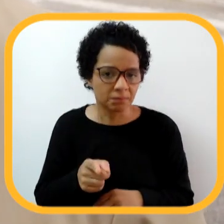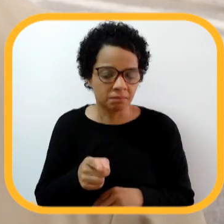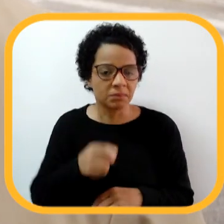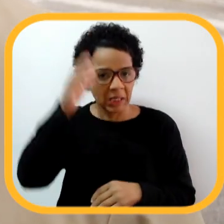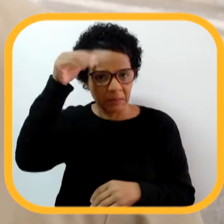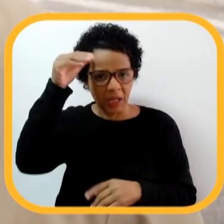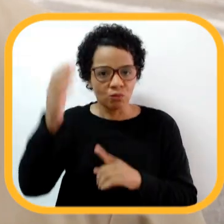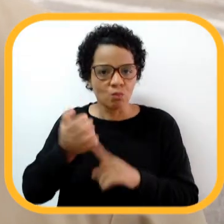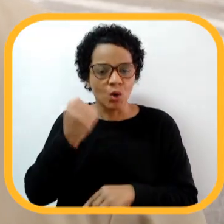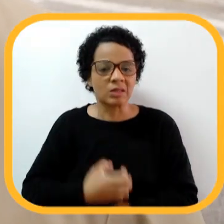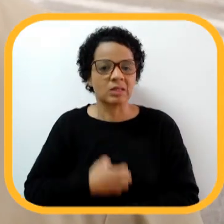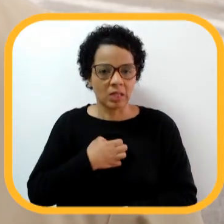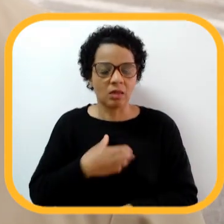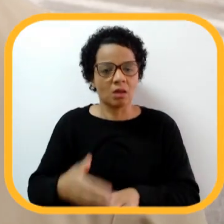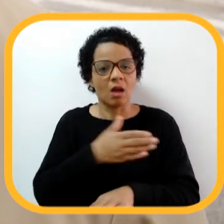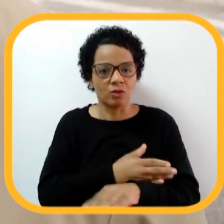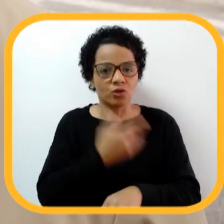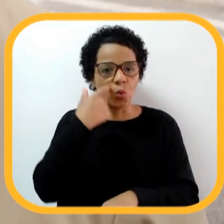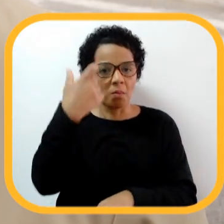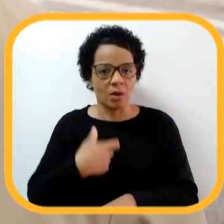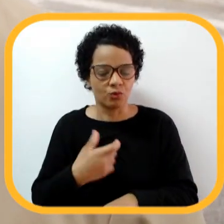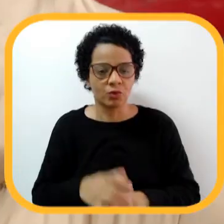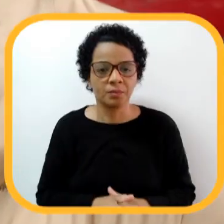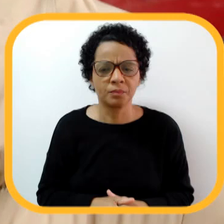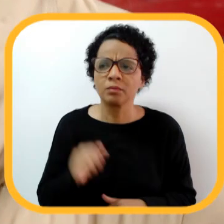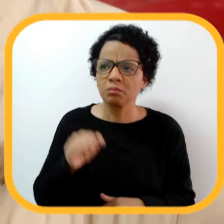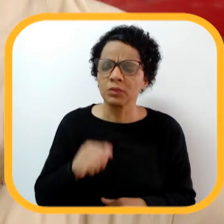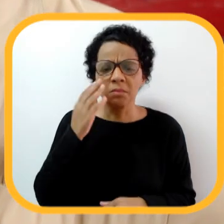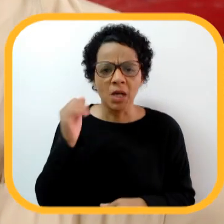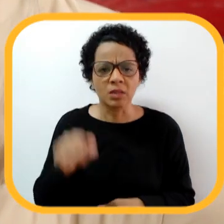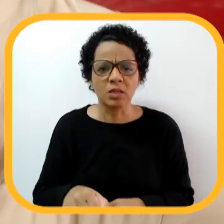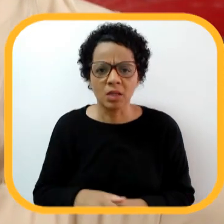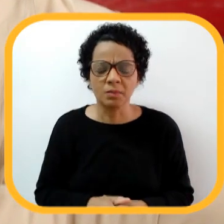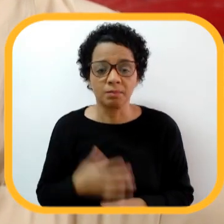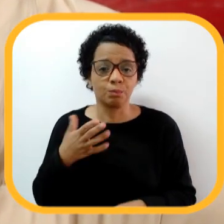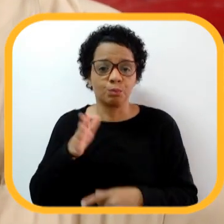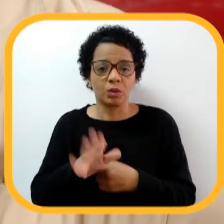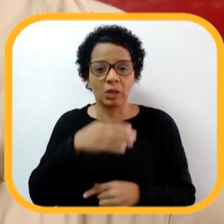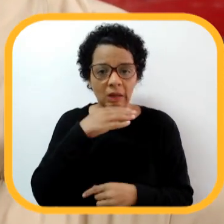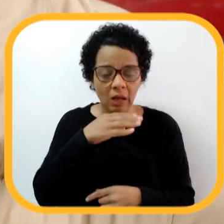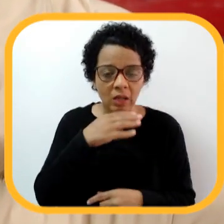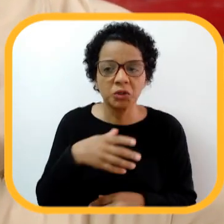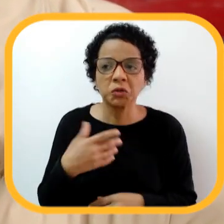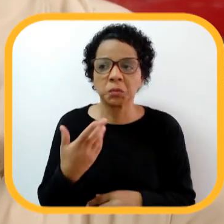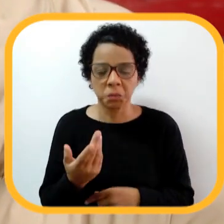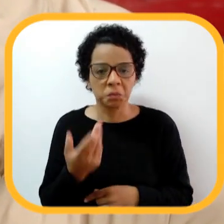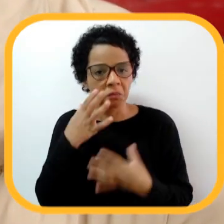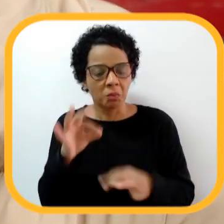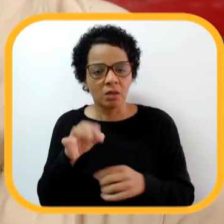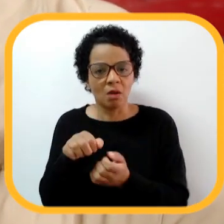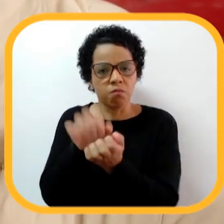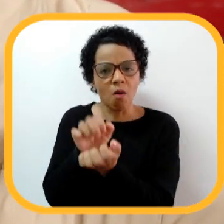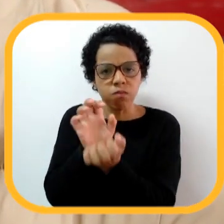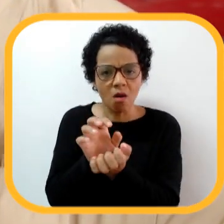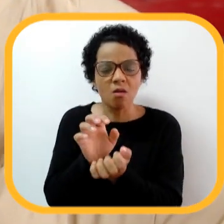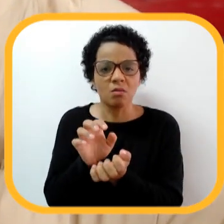sim. Que sentem antes que os humanos. Sim, acho que sim. Por exemplo, os cães e assim